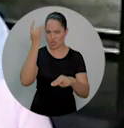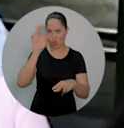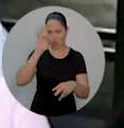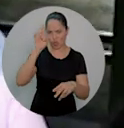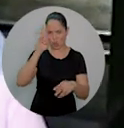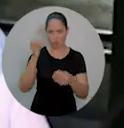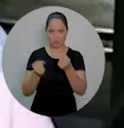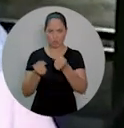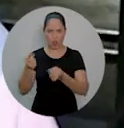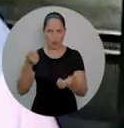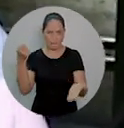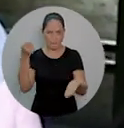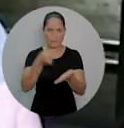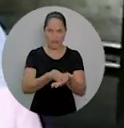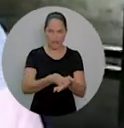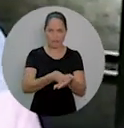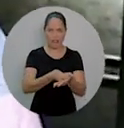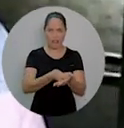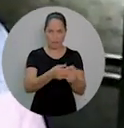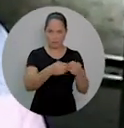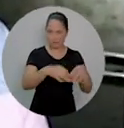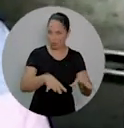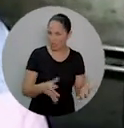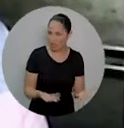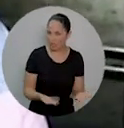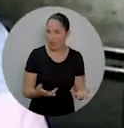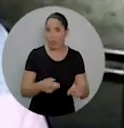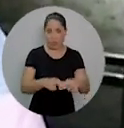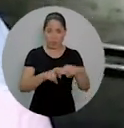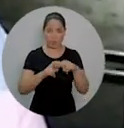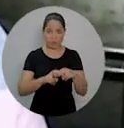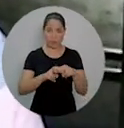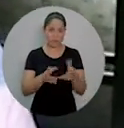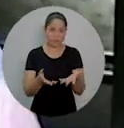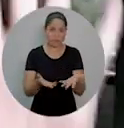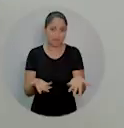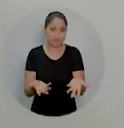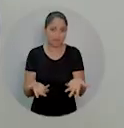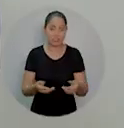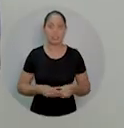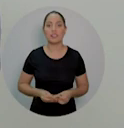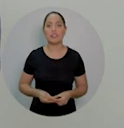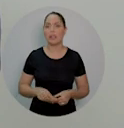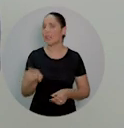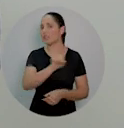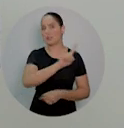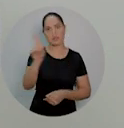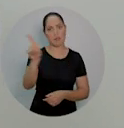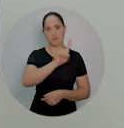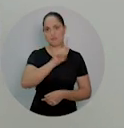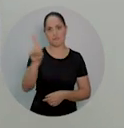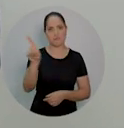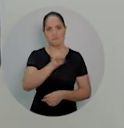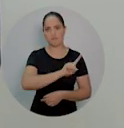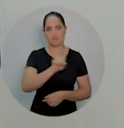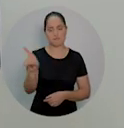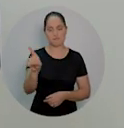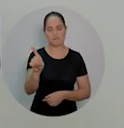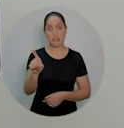o proprietário arcar com prejuízo? Obrigada. Laura, com certeza